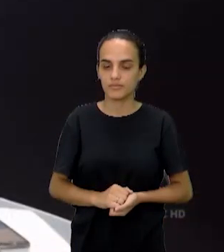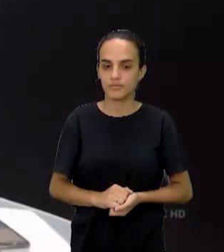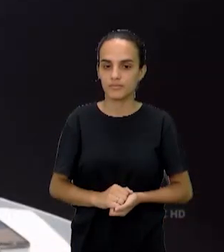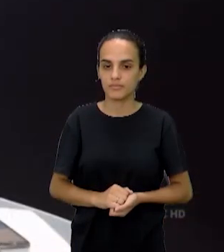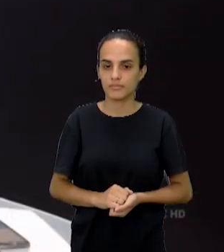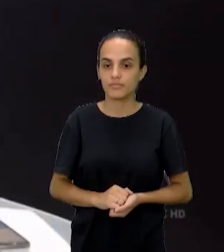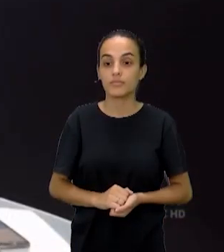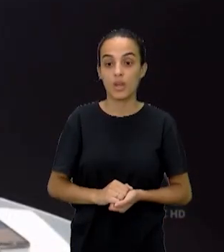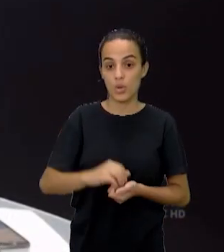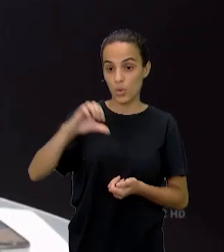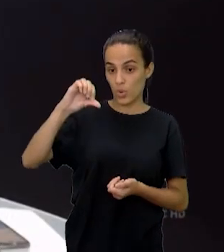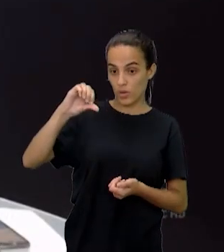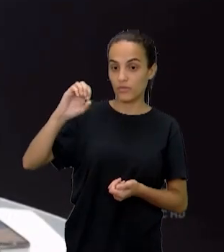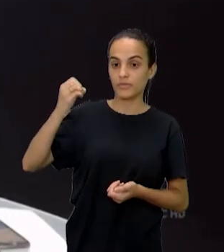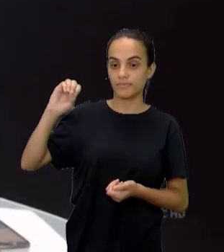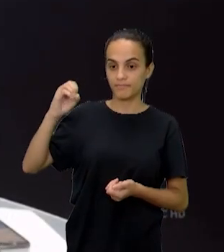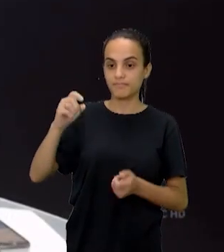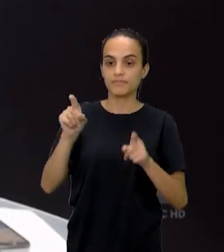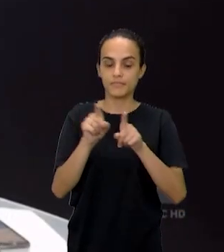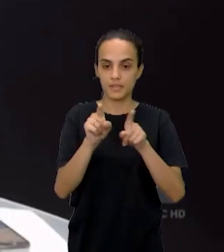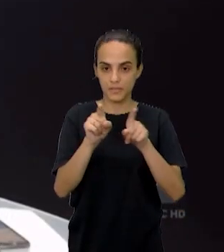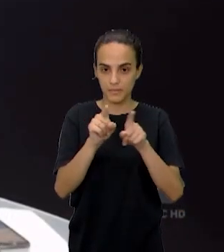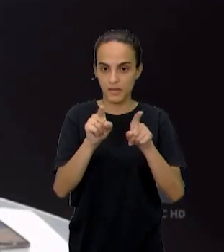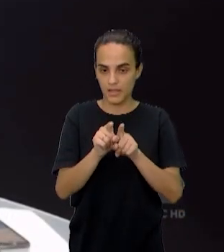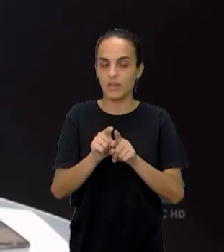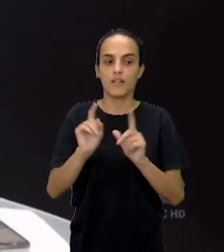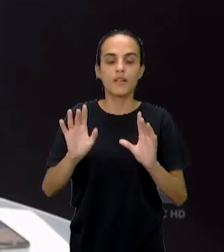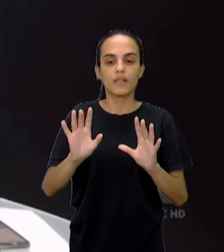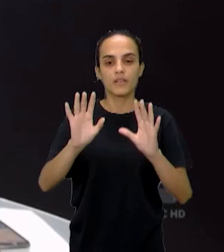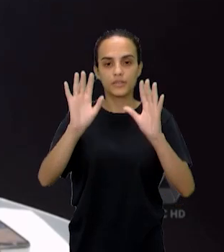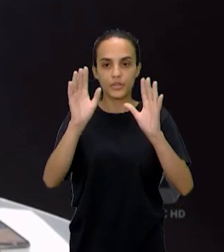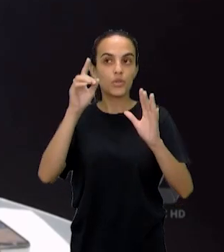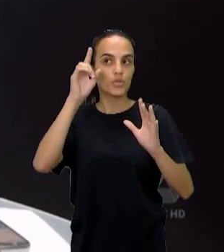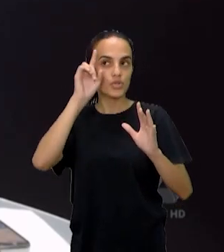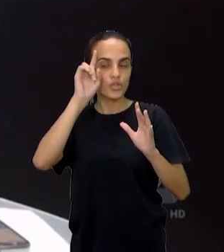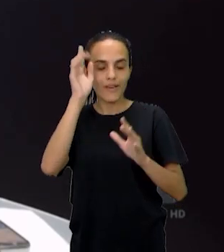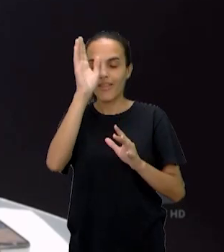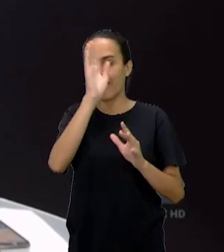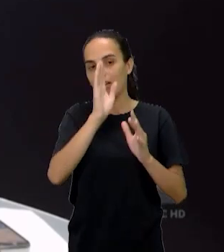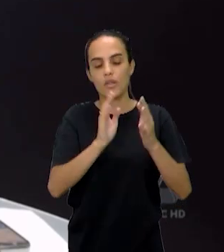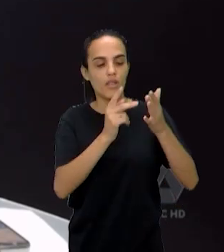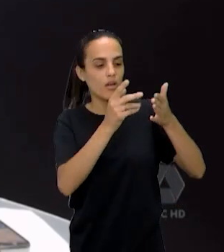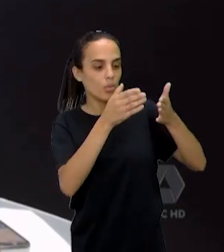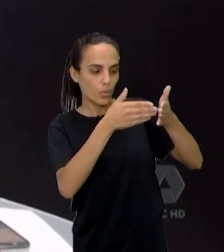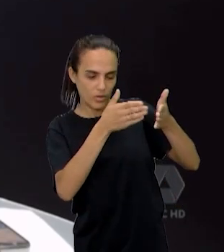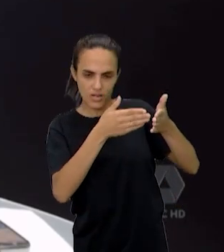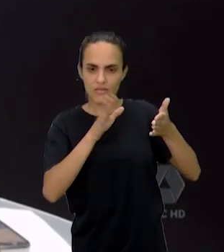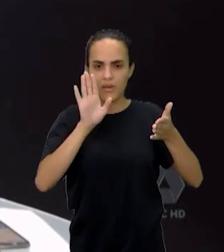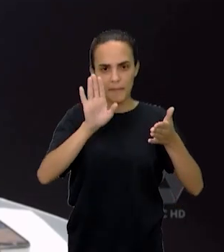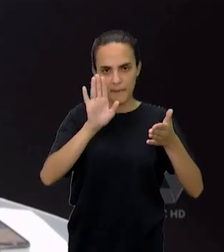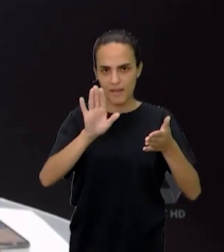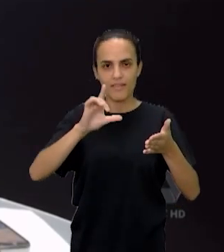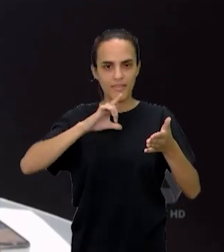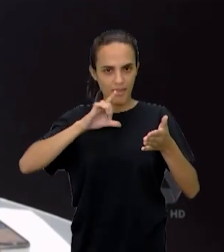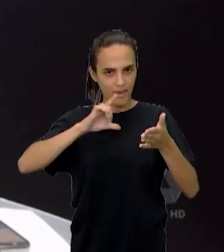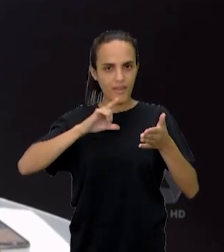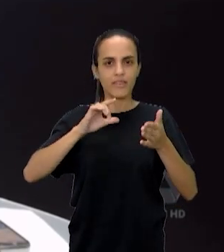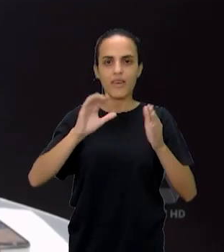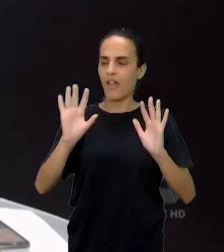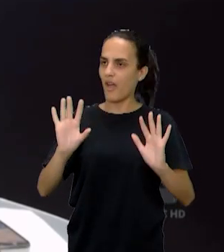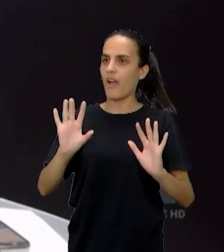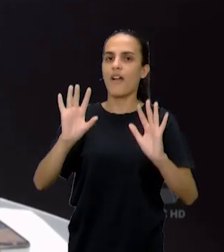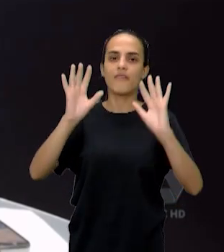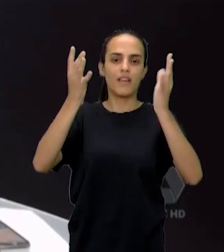9 de outubro também é comemorado o Dia Nacional do Livro, viu? Mas será que é motivo para a gente comemorar ou